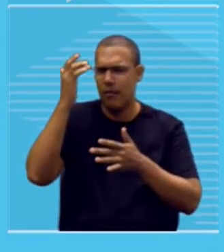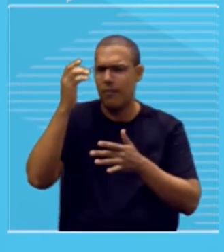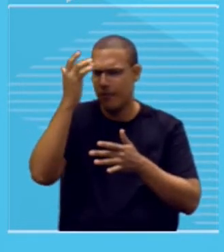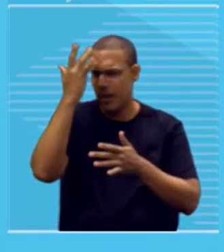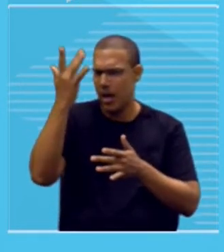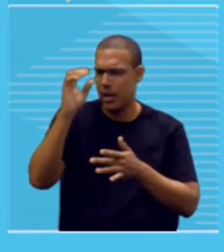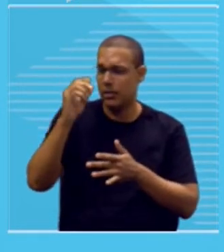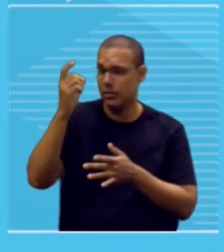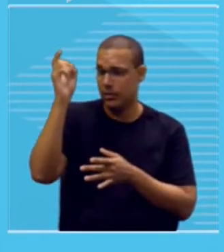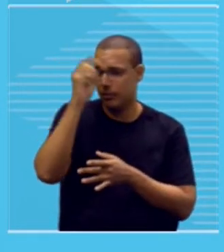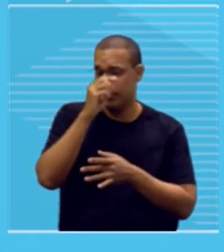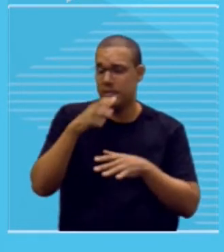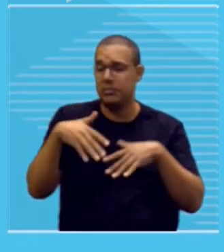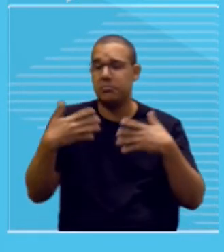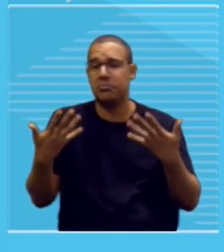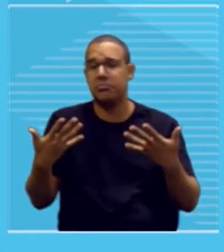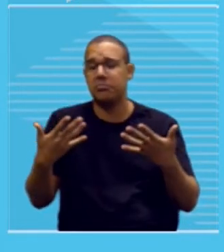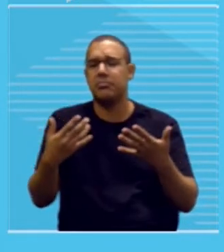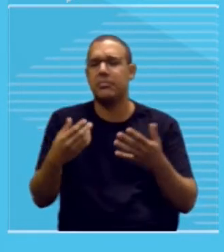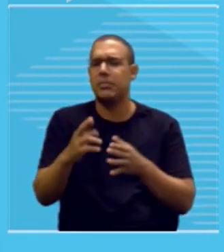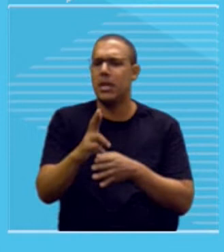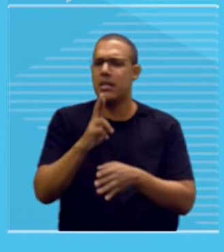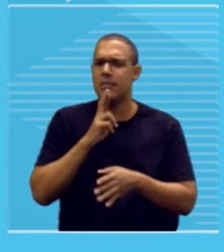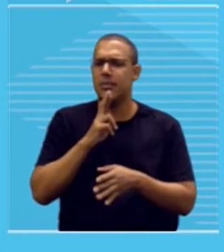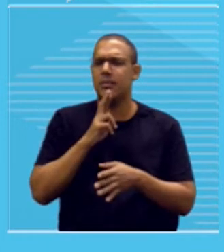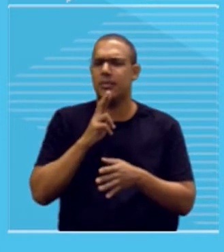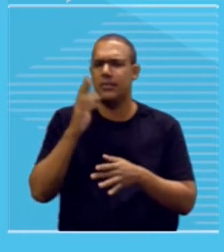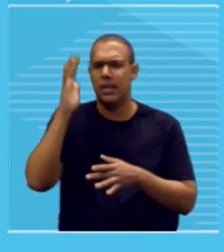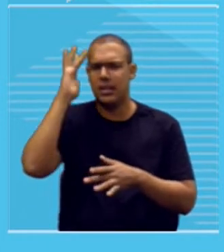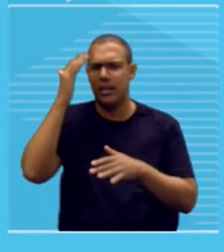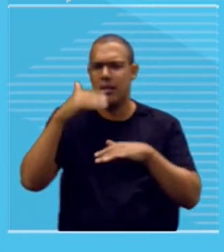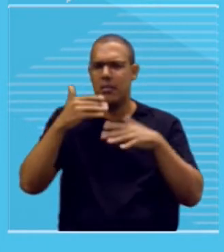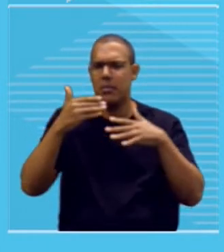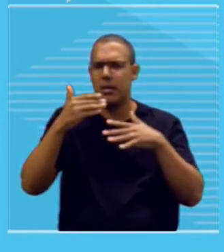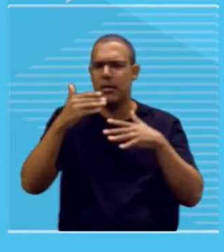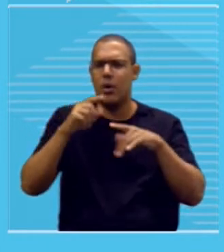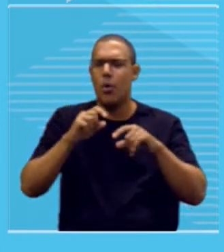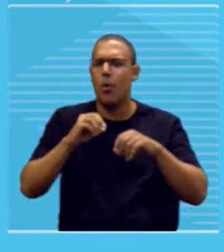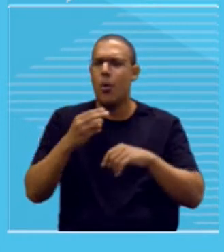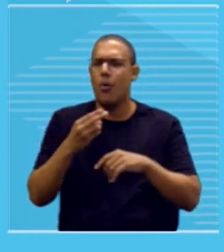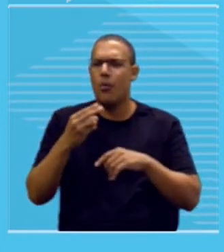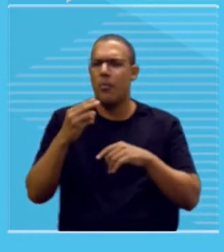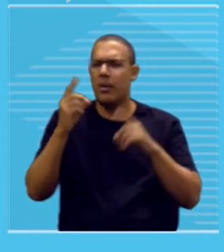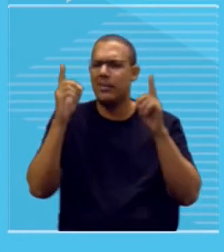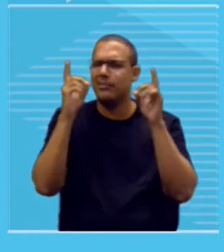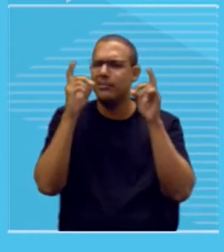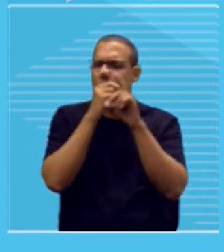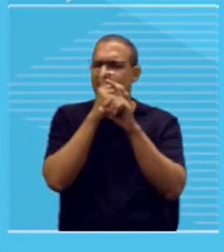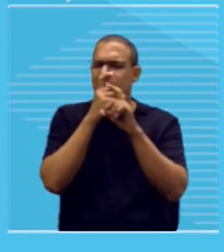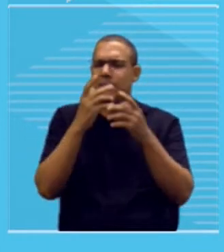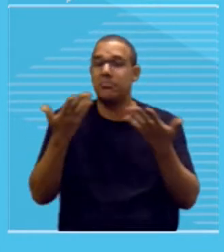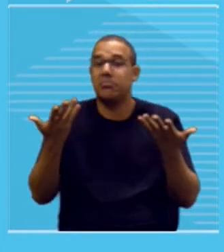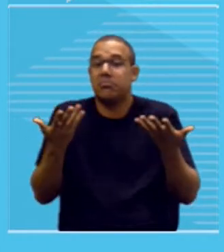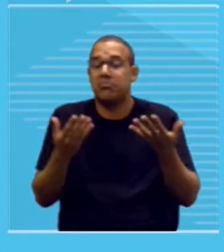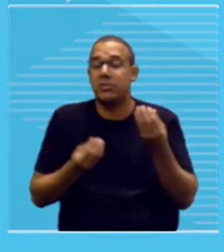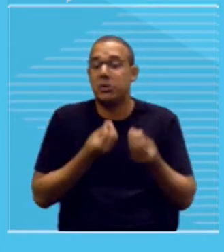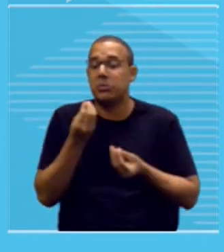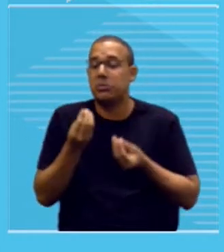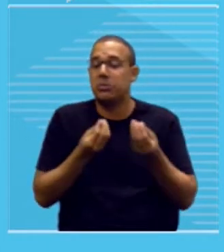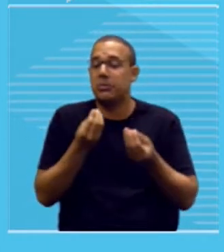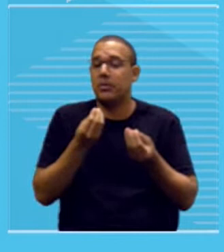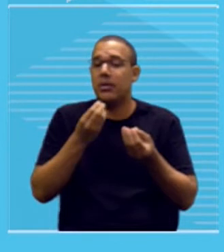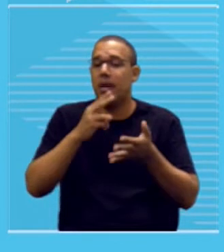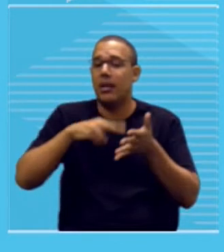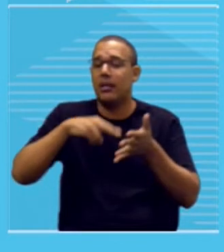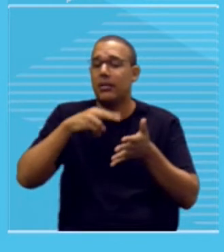mim a pessoa essa leitura aqui foi mais tranquila do que o outro texto ou não essa leitura foi mais complicada como é que foi essa